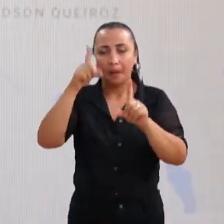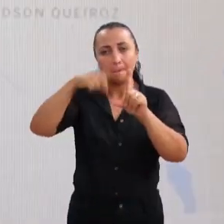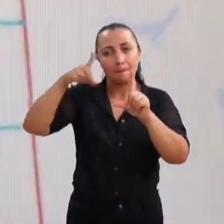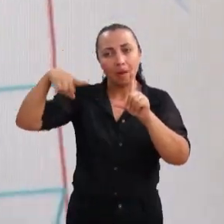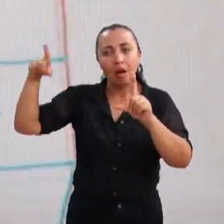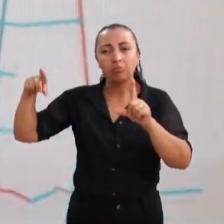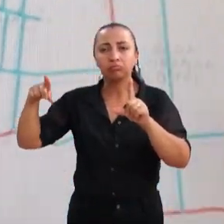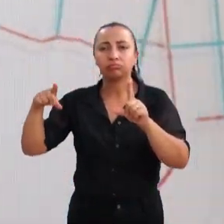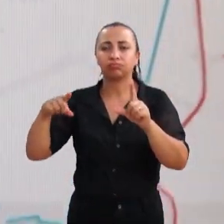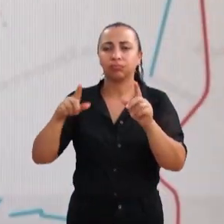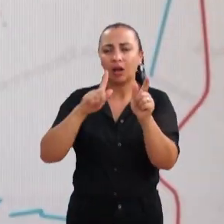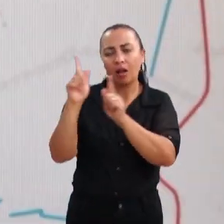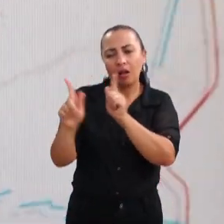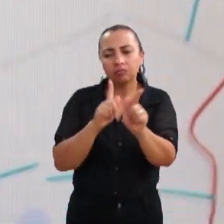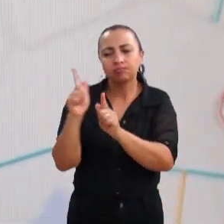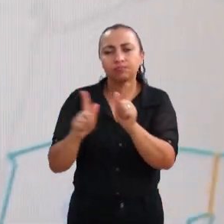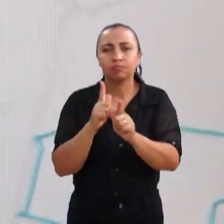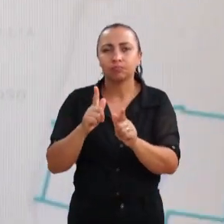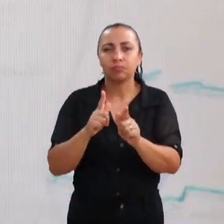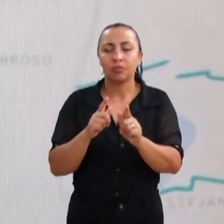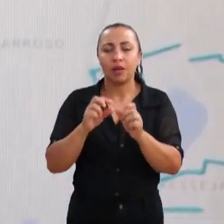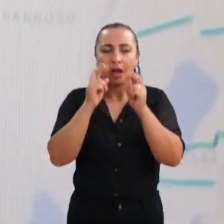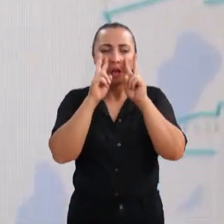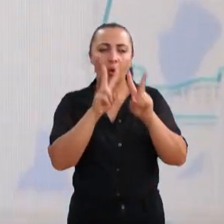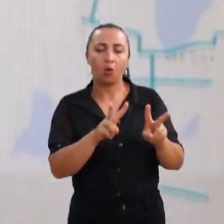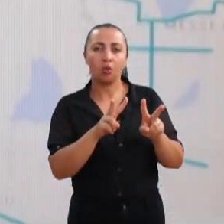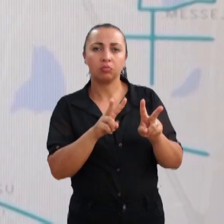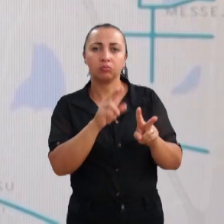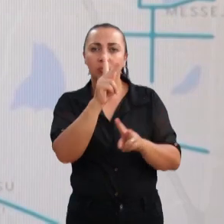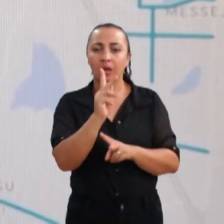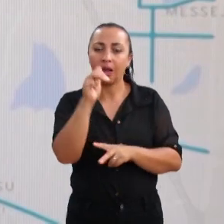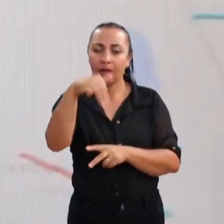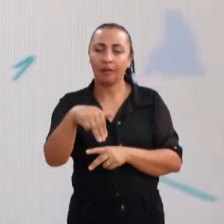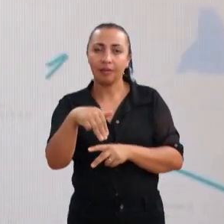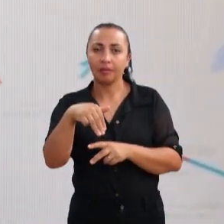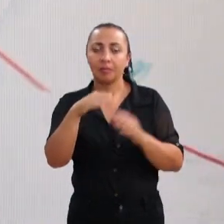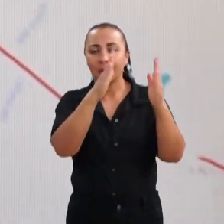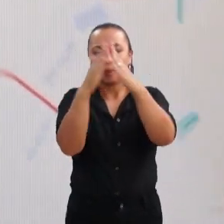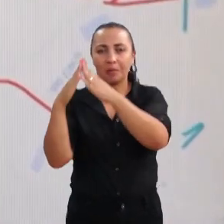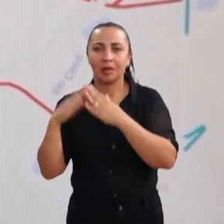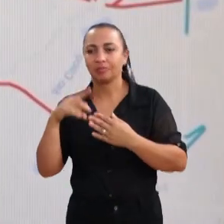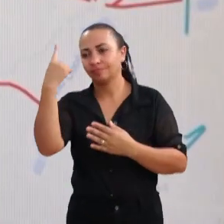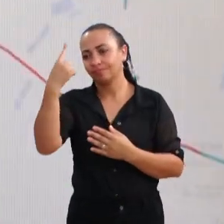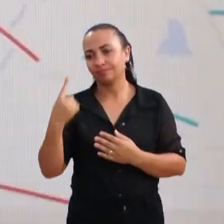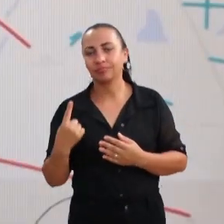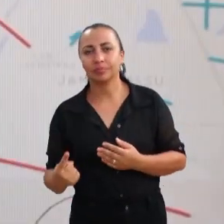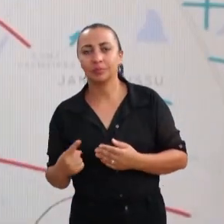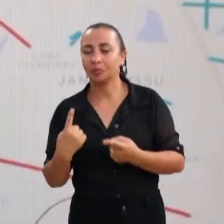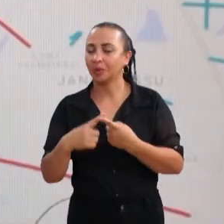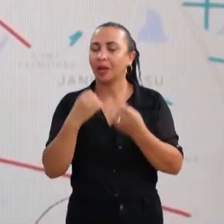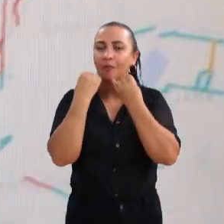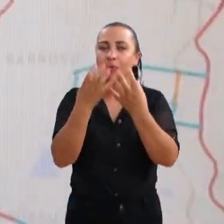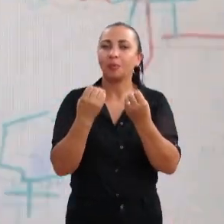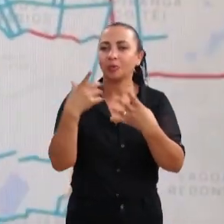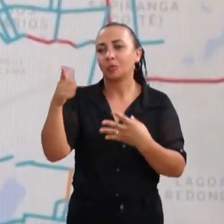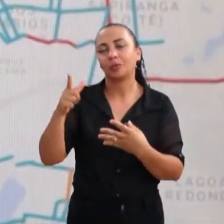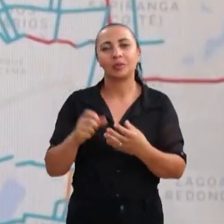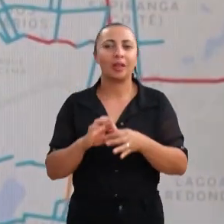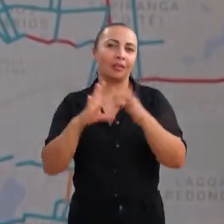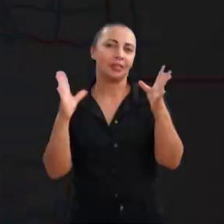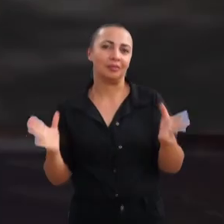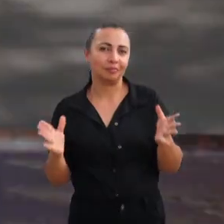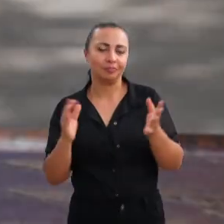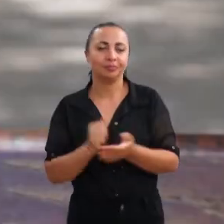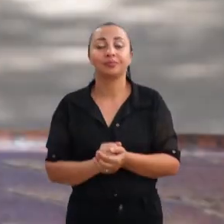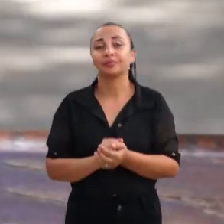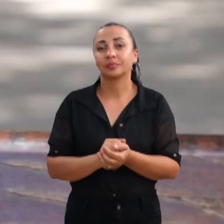programas de geoprocessamento, a gente conseguiu identificar a quilometragem dessas vias por bairro, porque essa informação ela não está disponível.